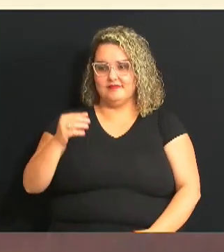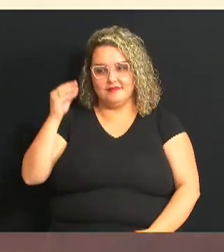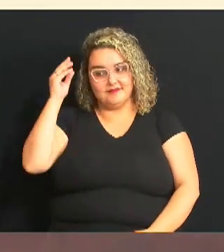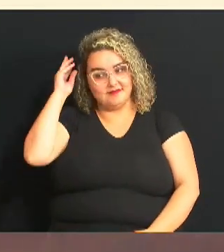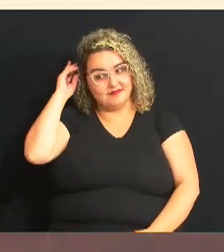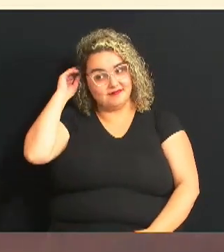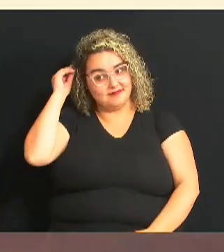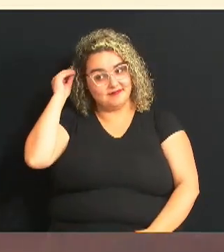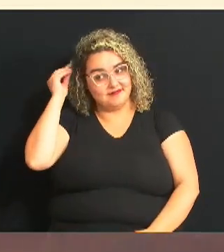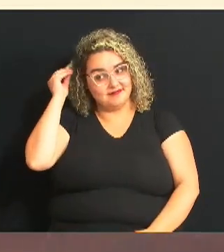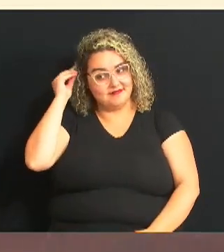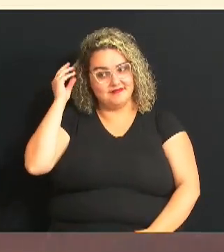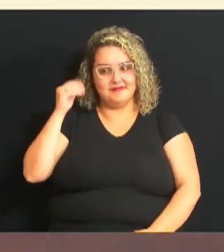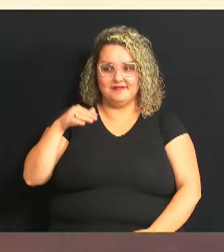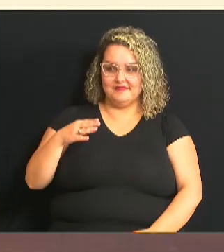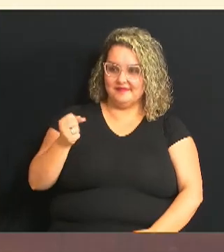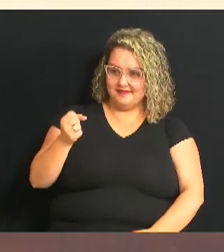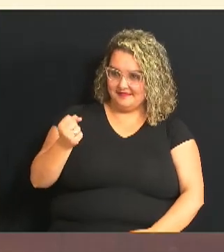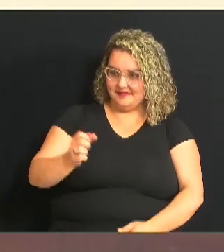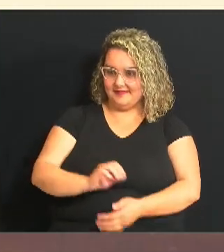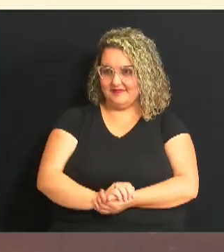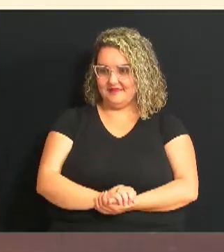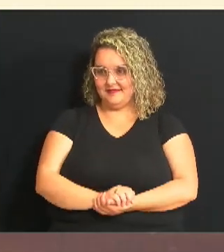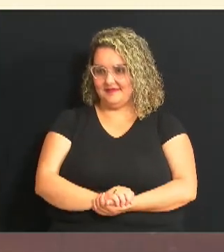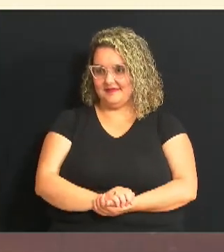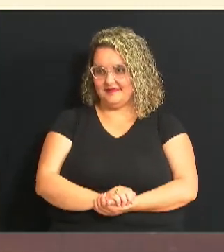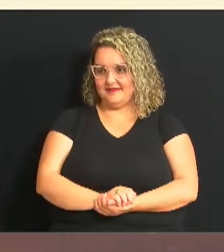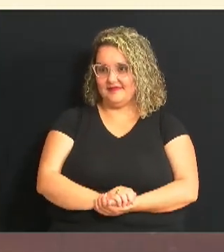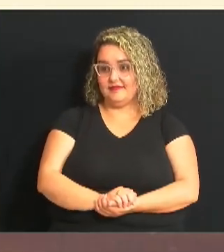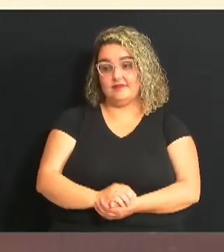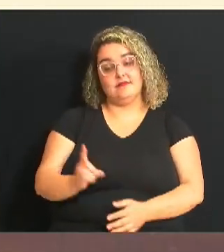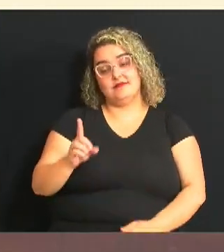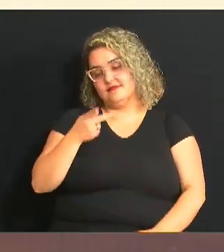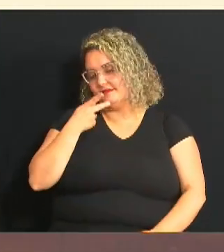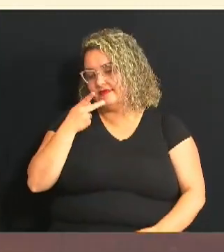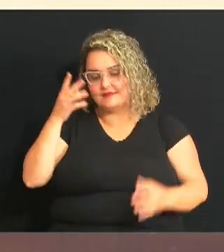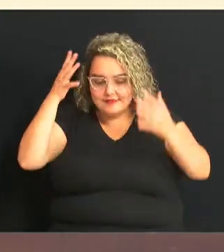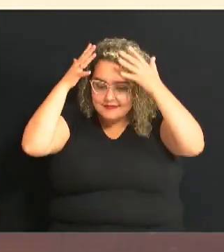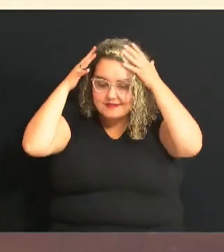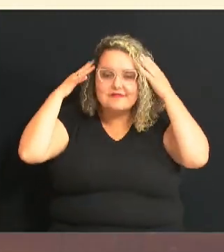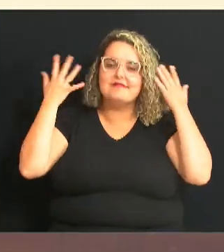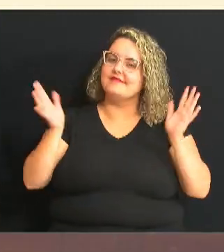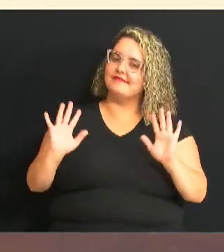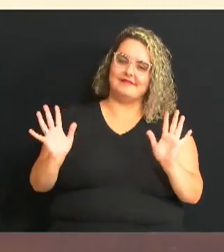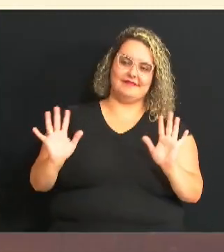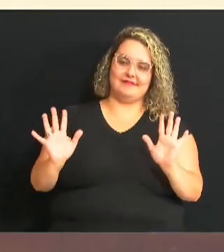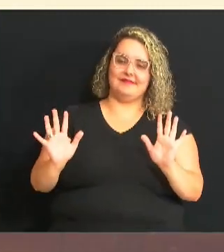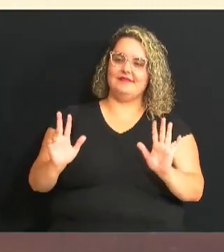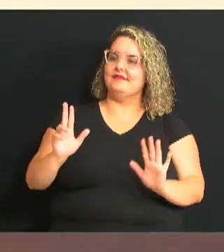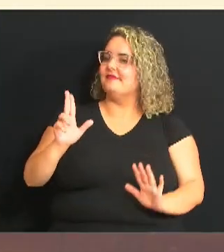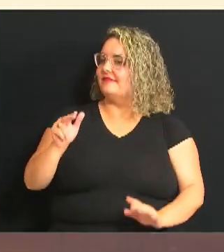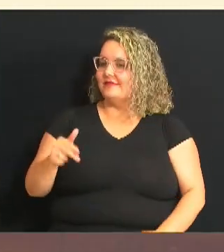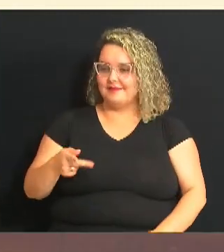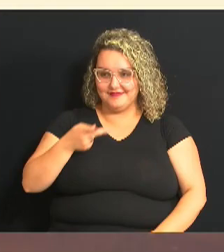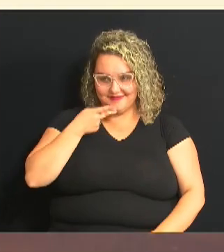mais brancos, não vou falar dos seus cabelos, fica tranquilo que jamais faria isso.